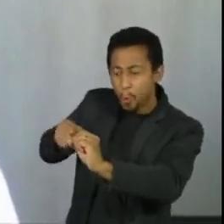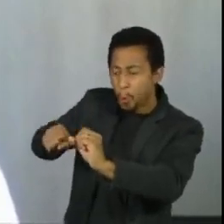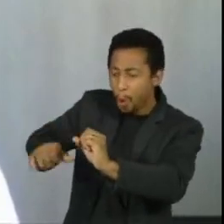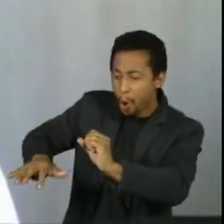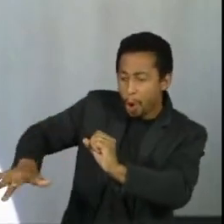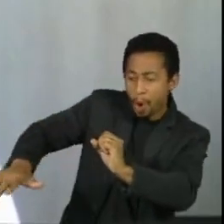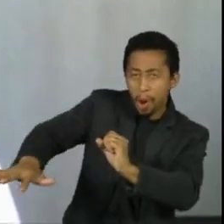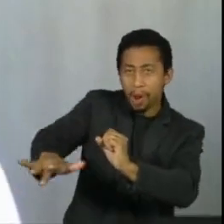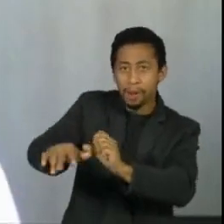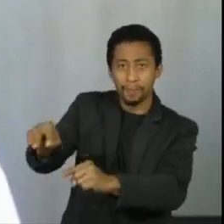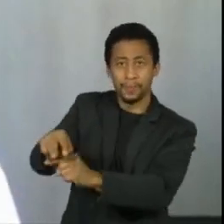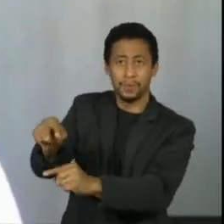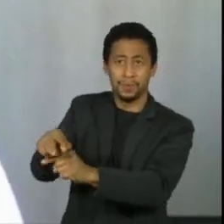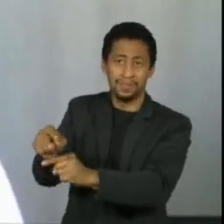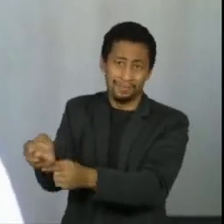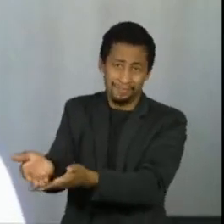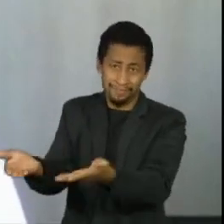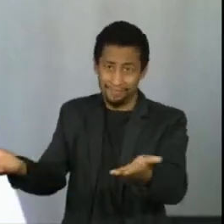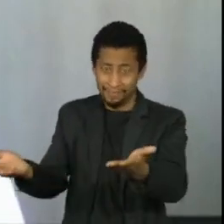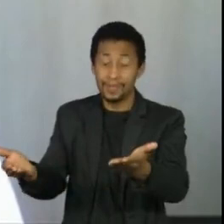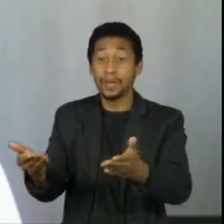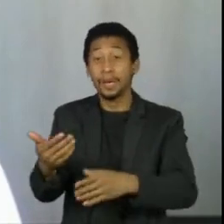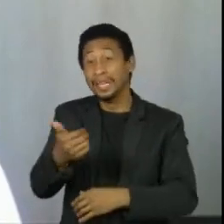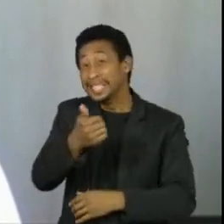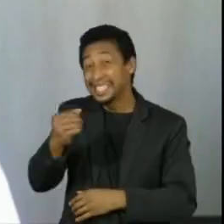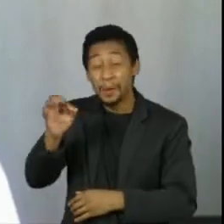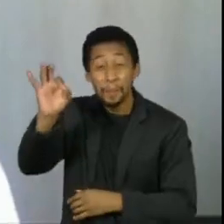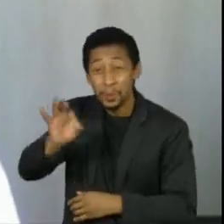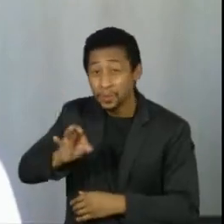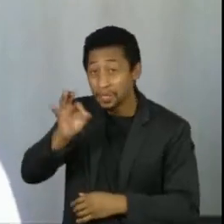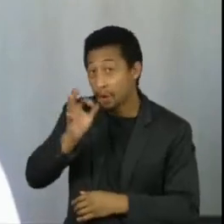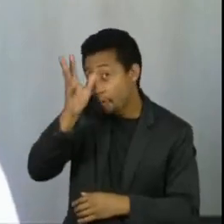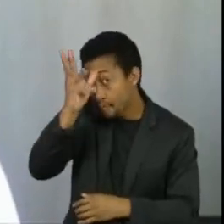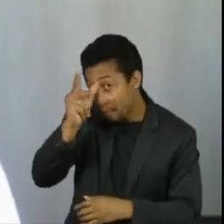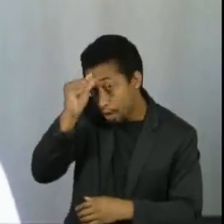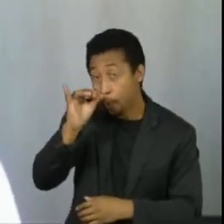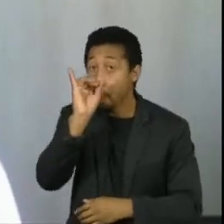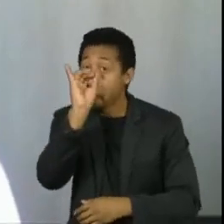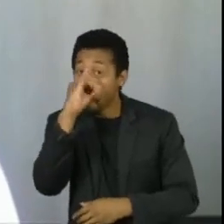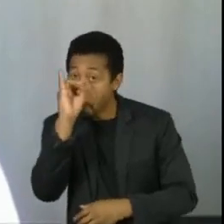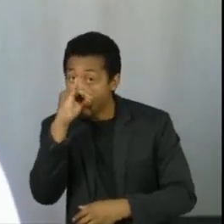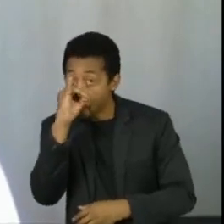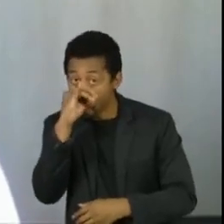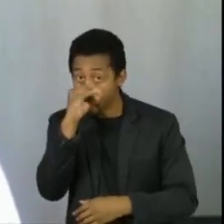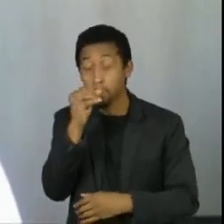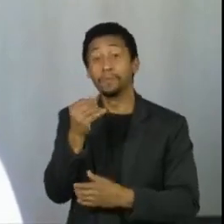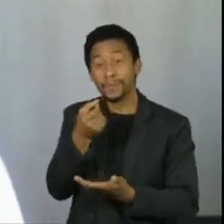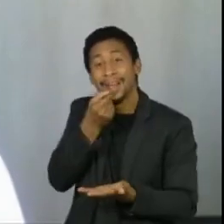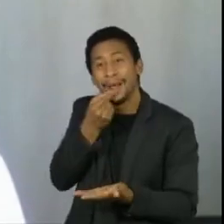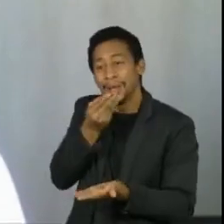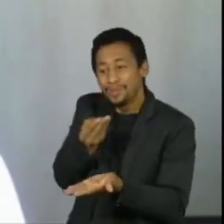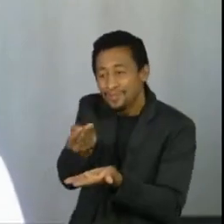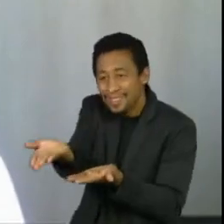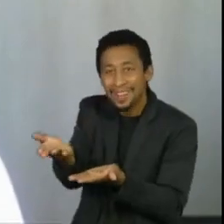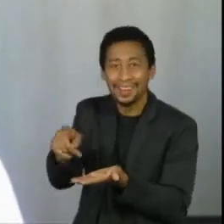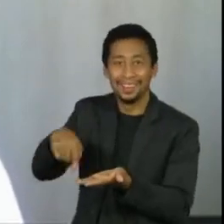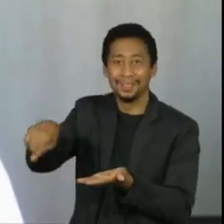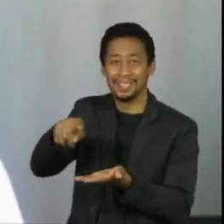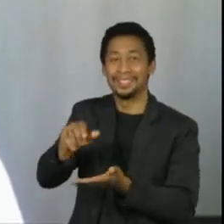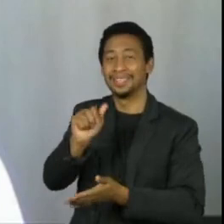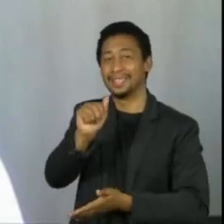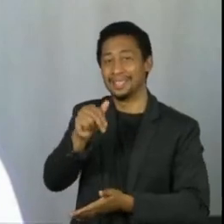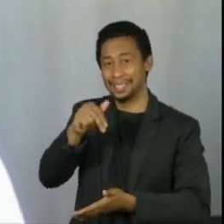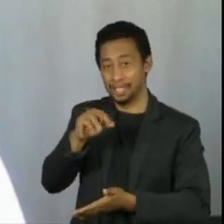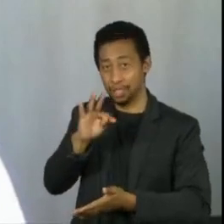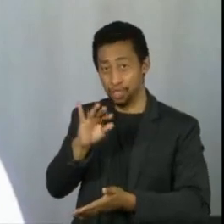dos frangos e porcos criados no Brasil são alimentados com antibióticos como promotores do